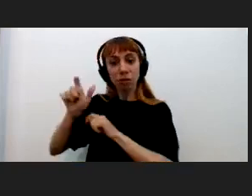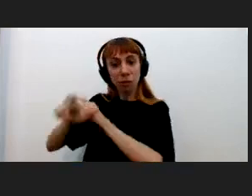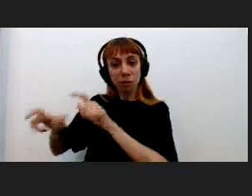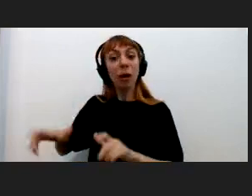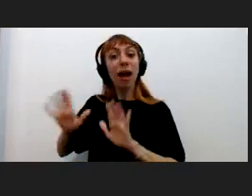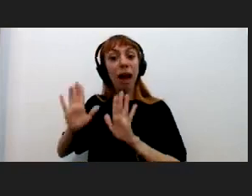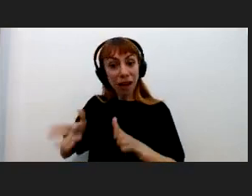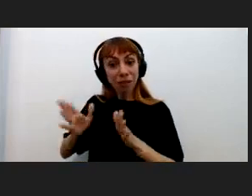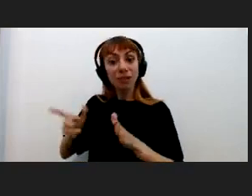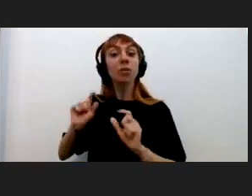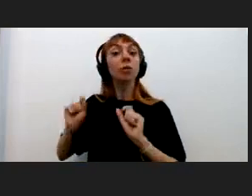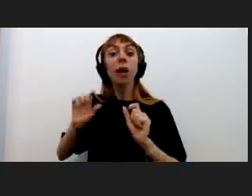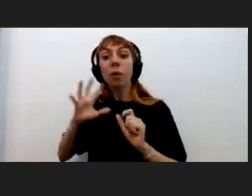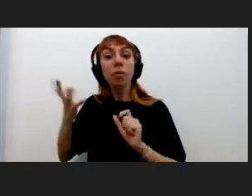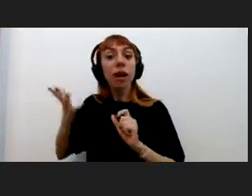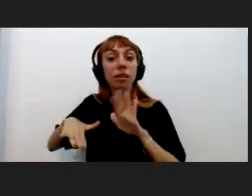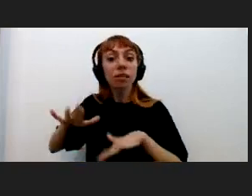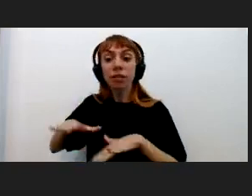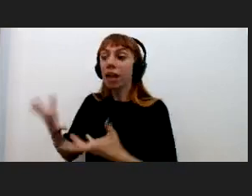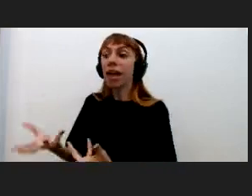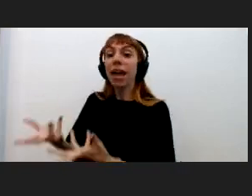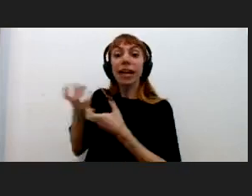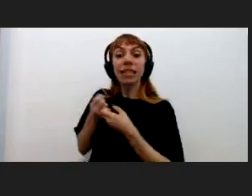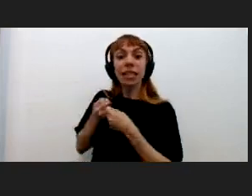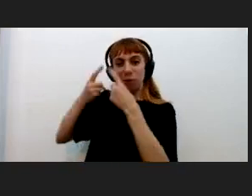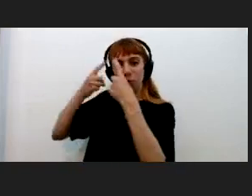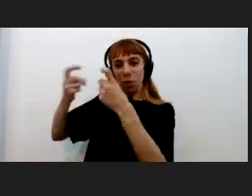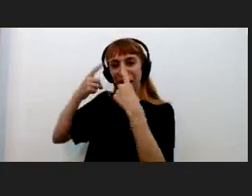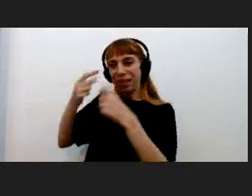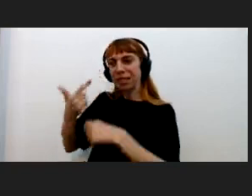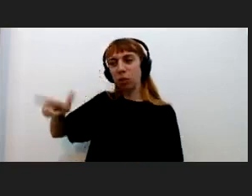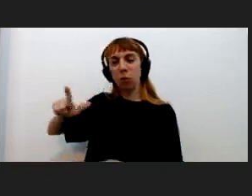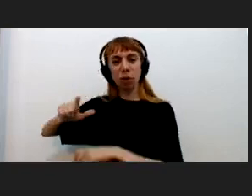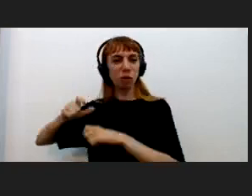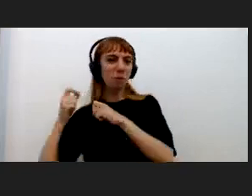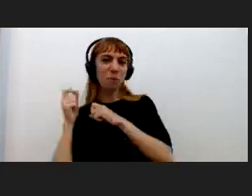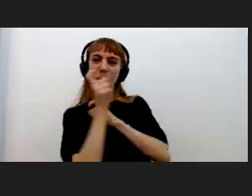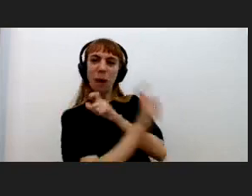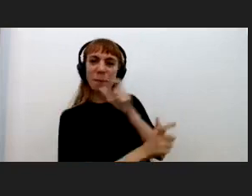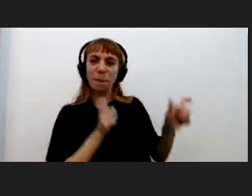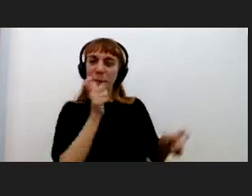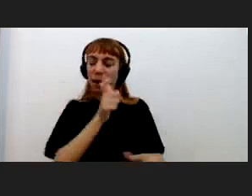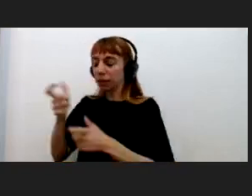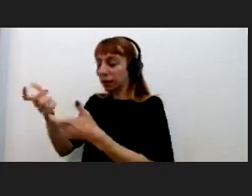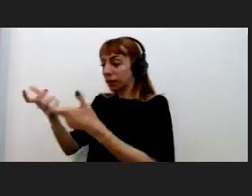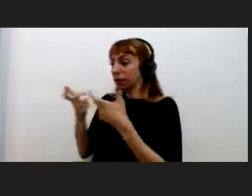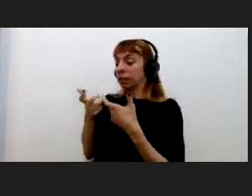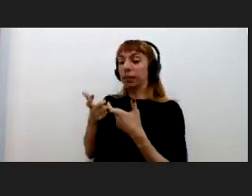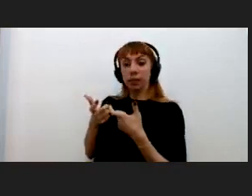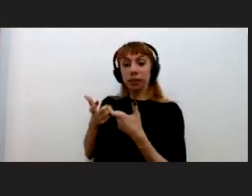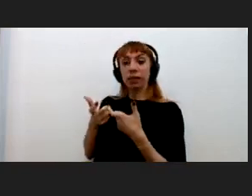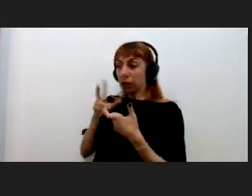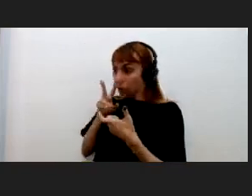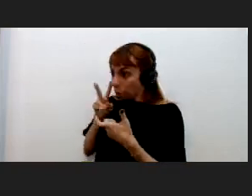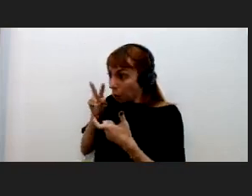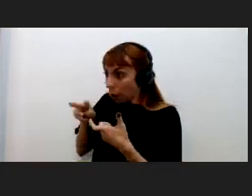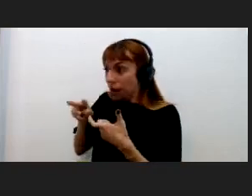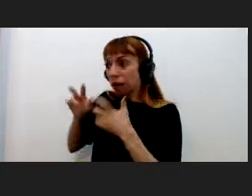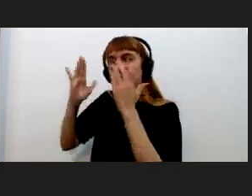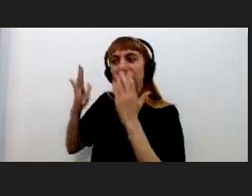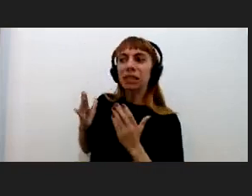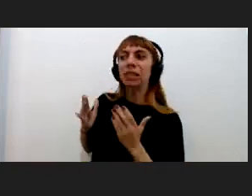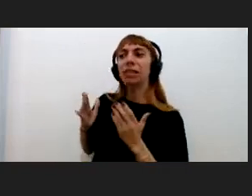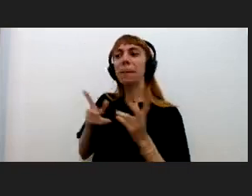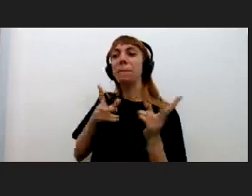vem do outro. E eu não estou aqui propondo uma postura permissiva, longe disso, mas é entender que aquele outro,